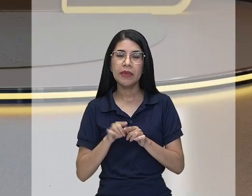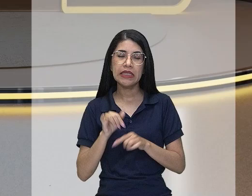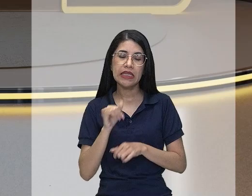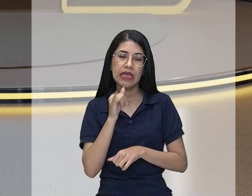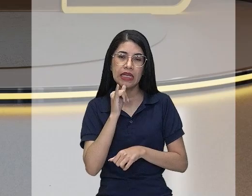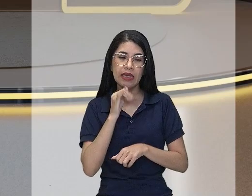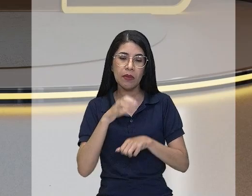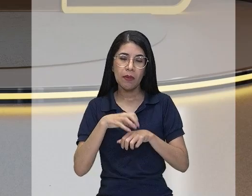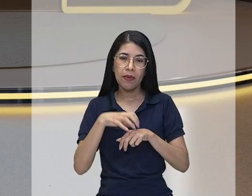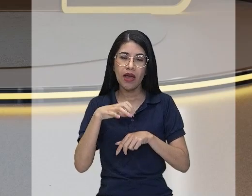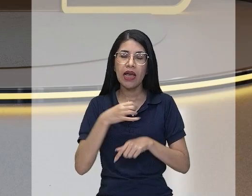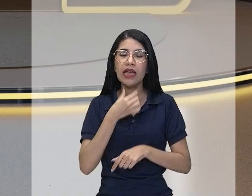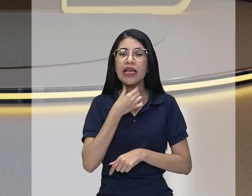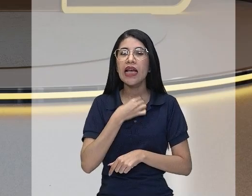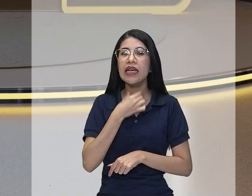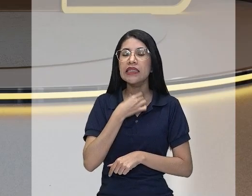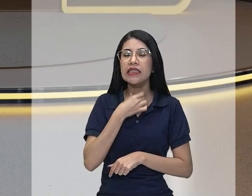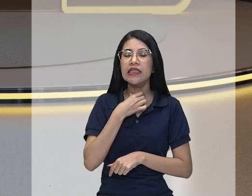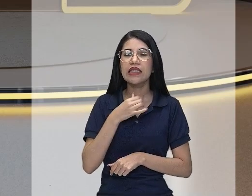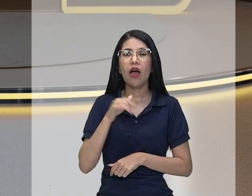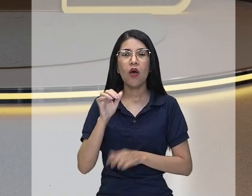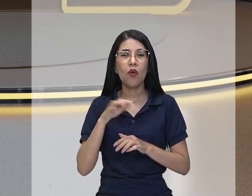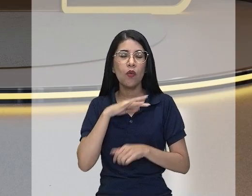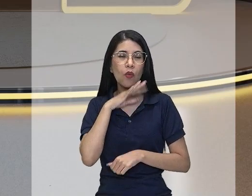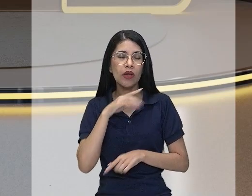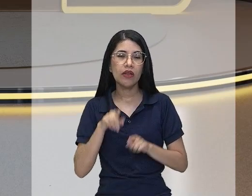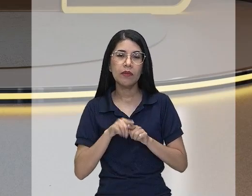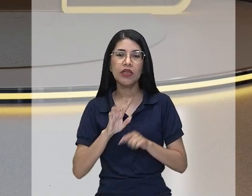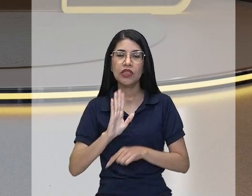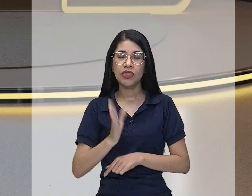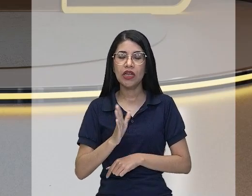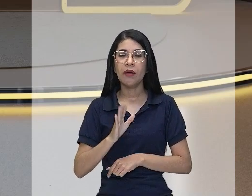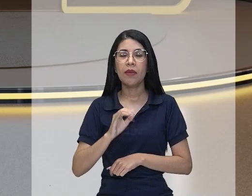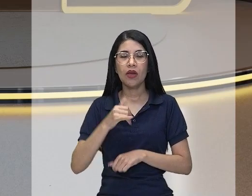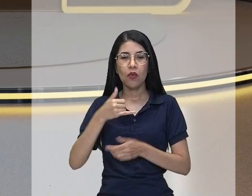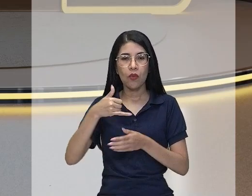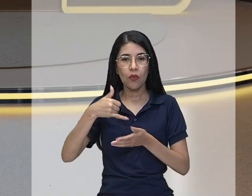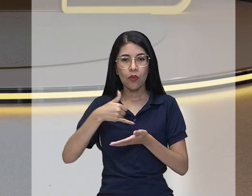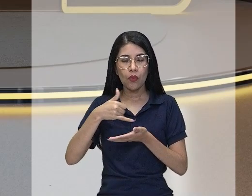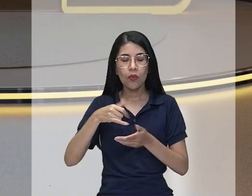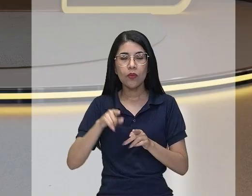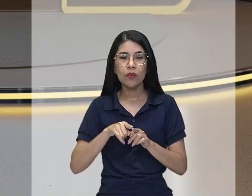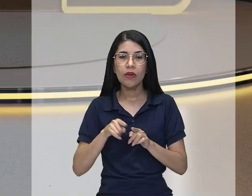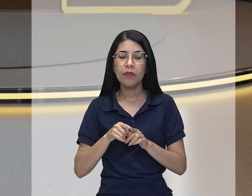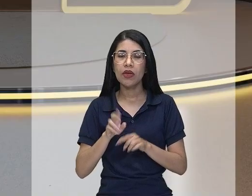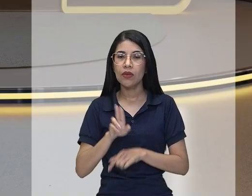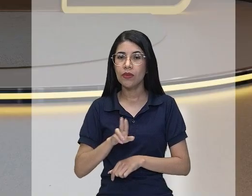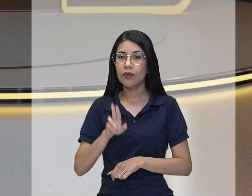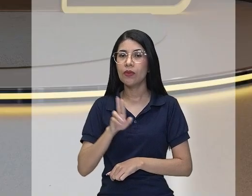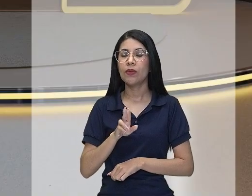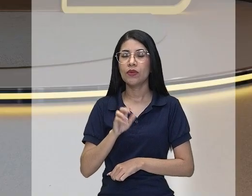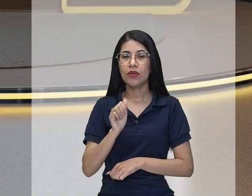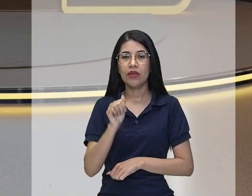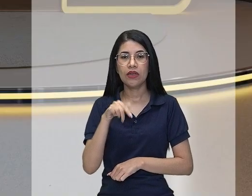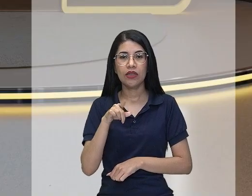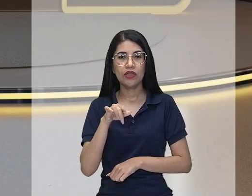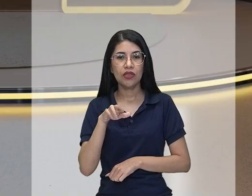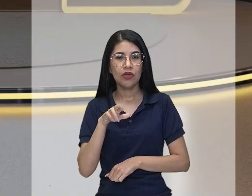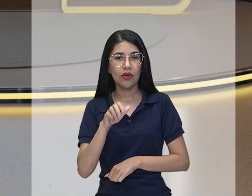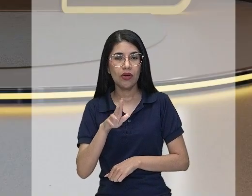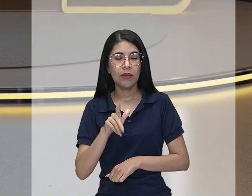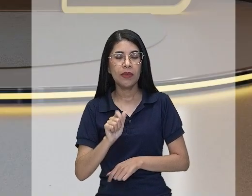inflamação, garganta inflamou, eu já pego a andiroba ali também, já faço uso, né? A gente já sabe que a andiroba é um